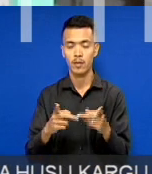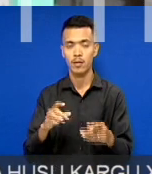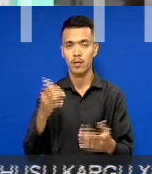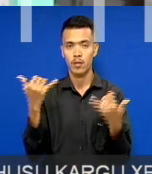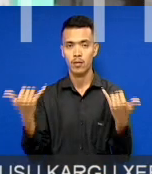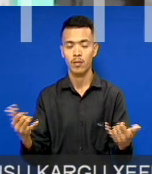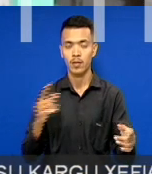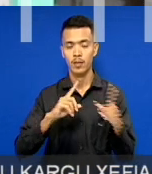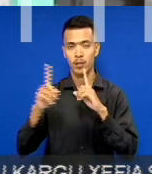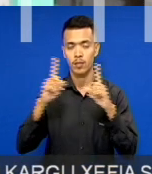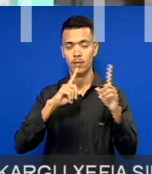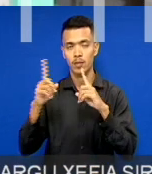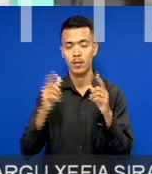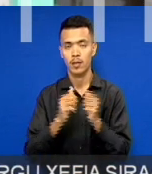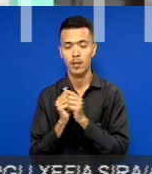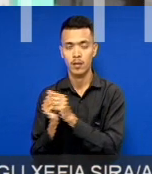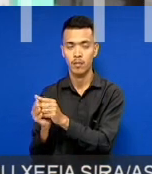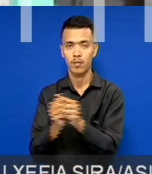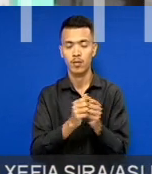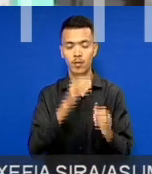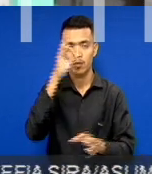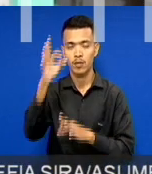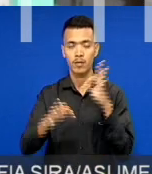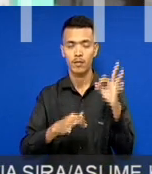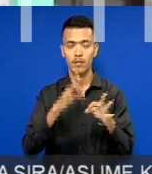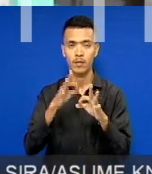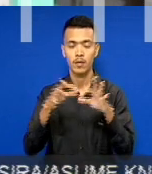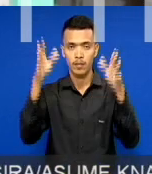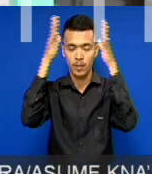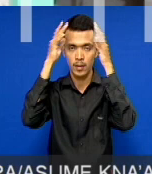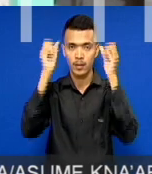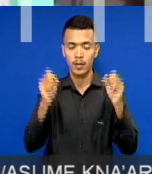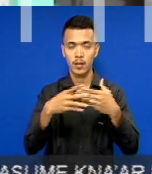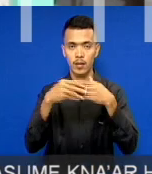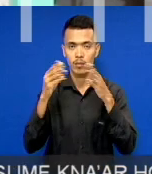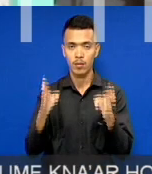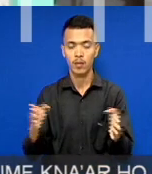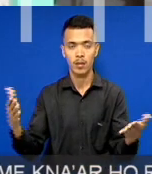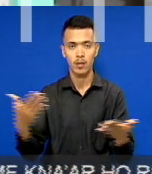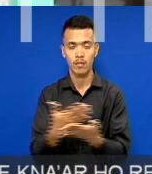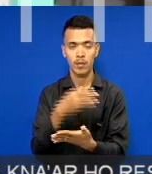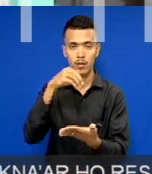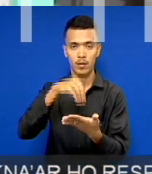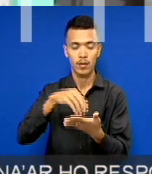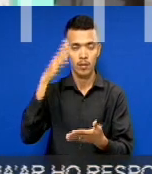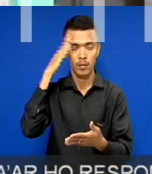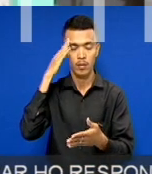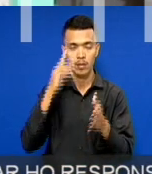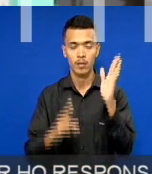mikulian ho panfon, atune am fier kata ke presidente ator da refon, se ta consideração asli